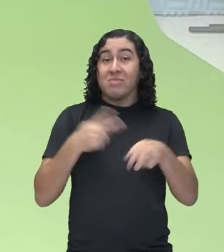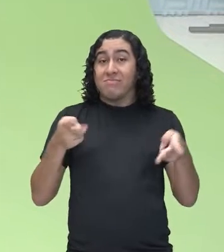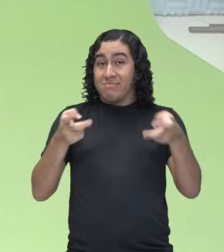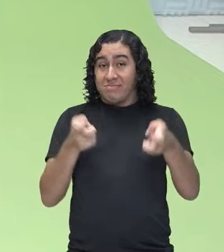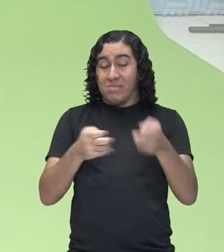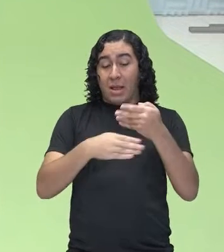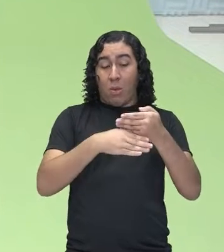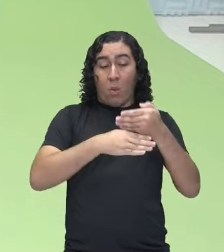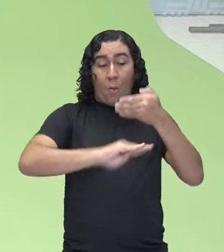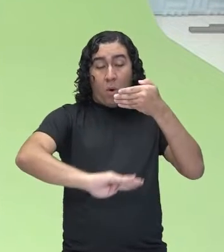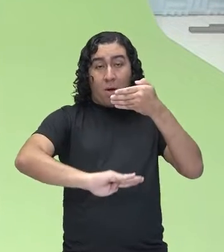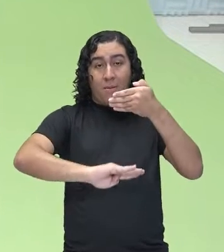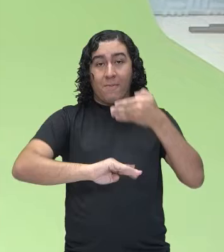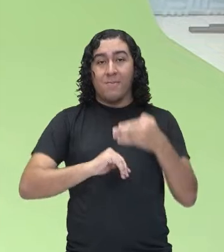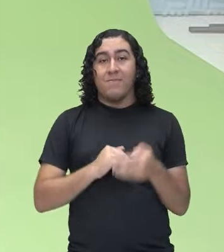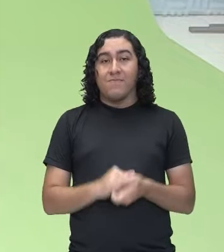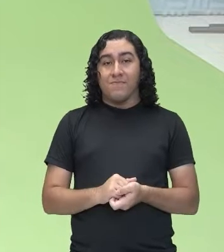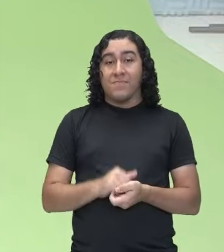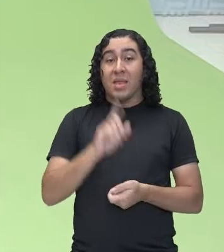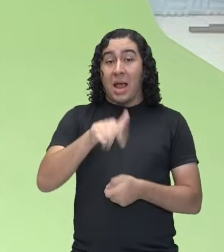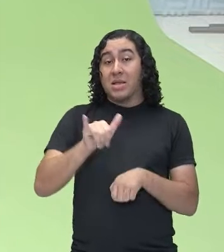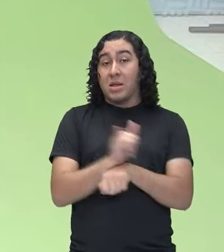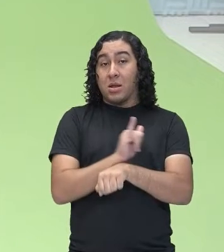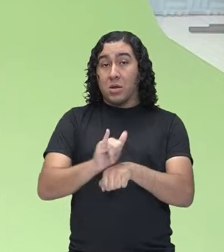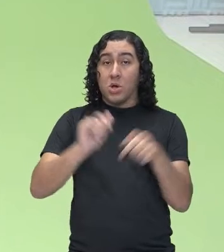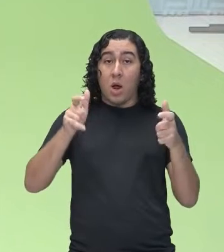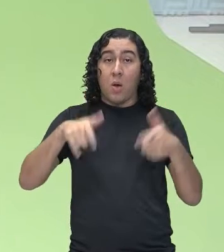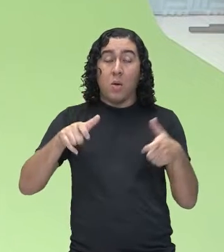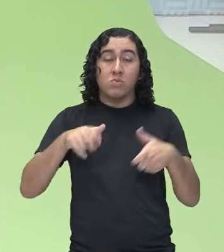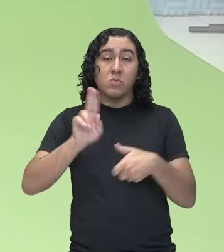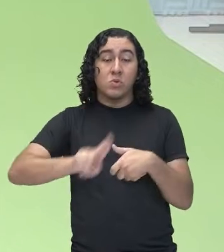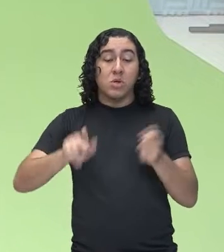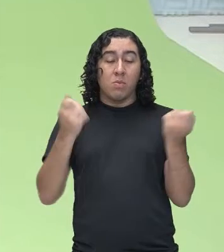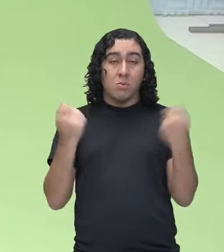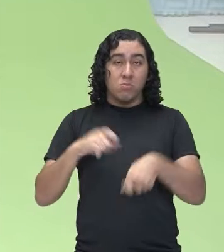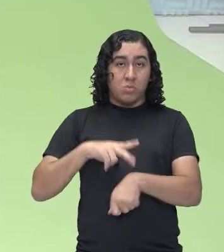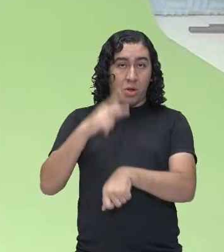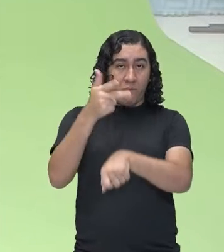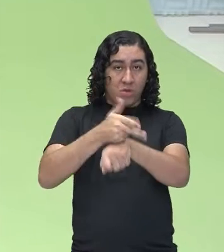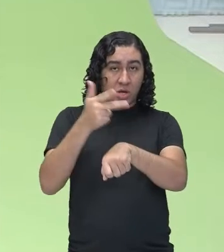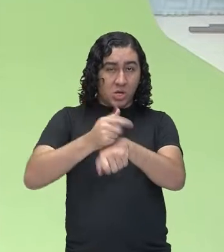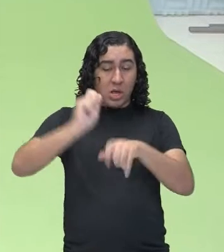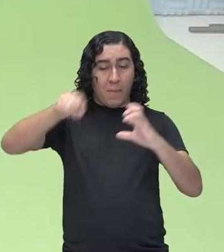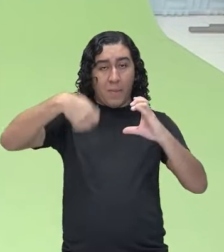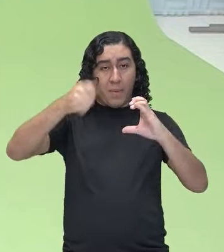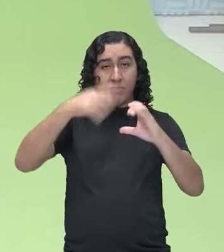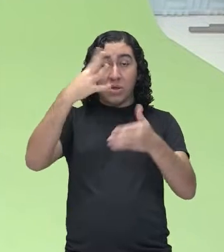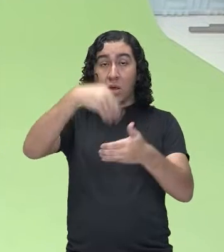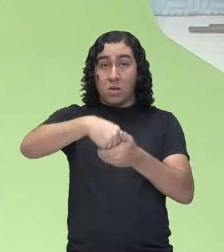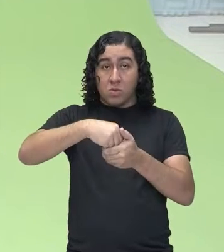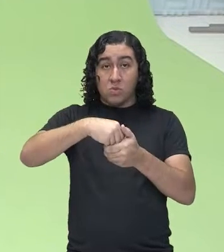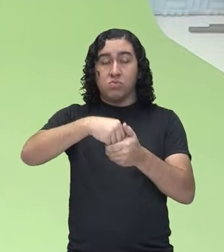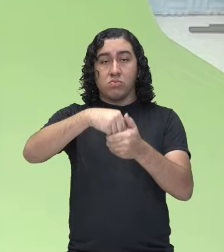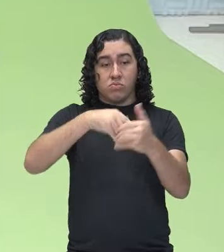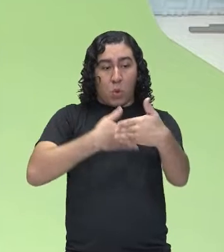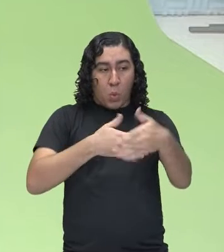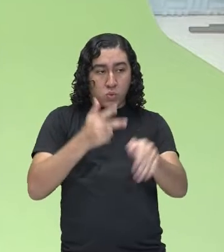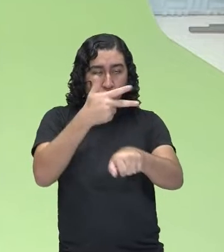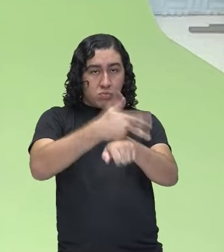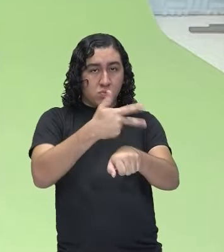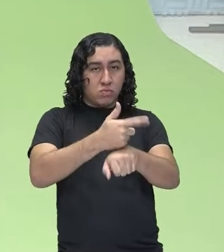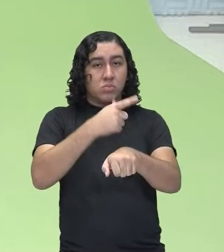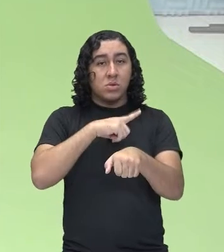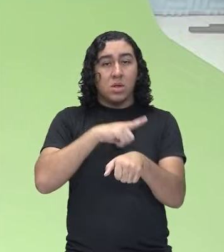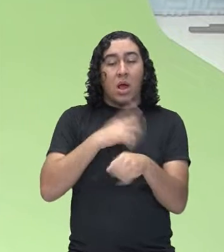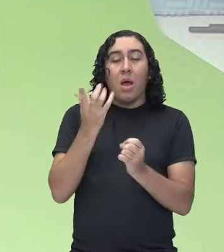observar. Essa técnica é geralmente usada para a gravação de vídeos em estúdios, para inserção de um